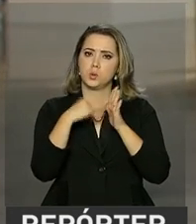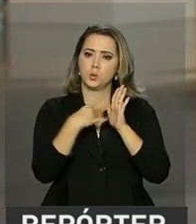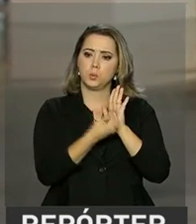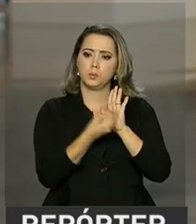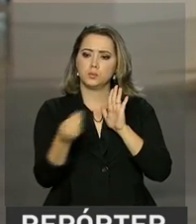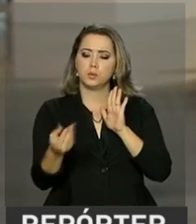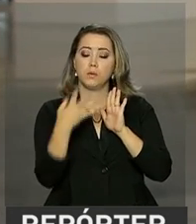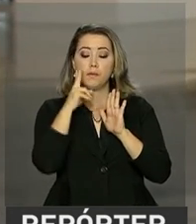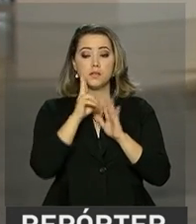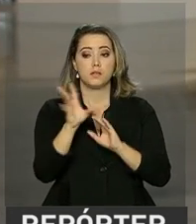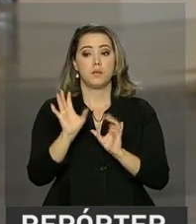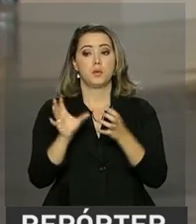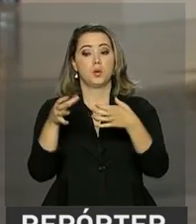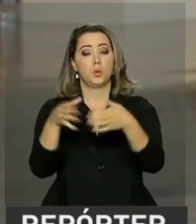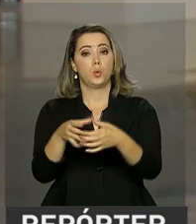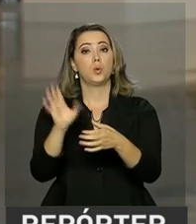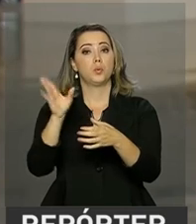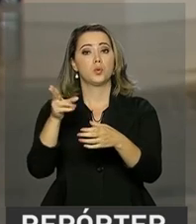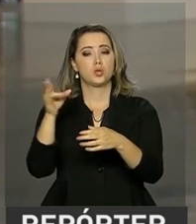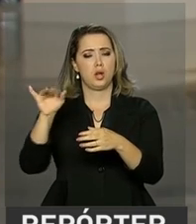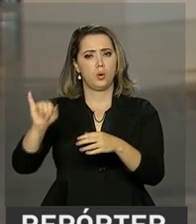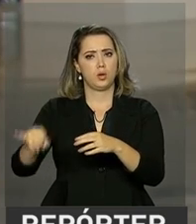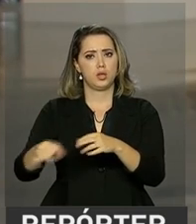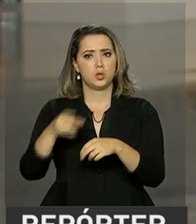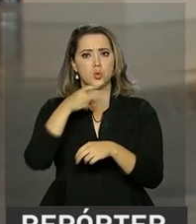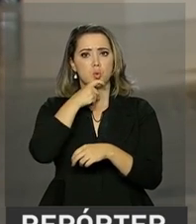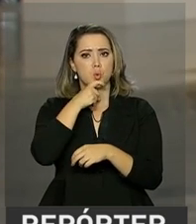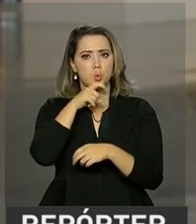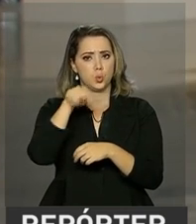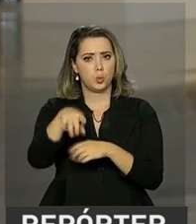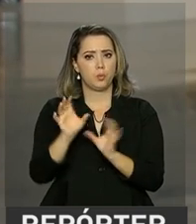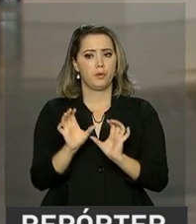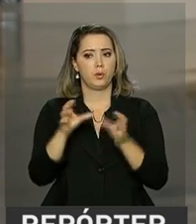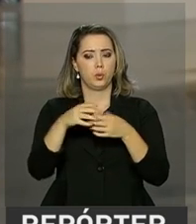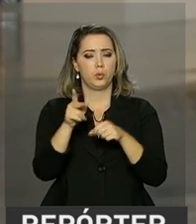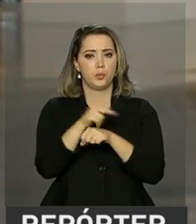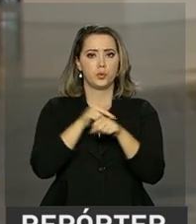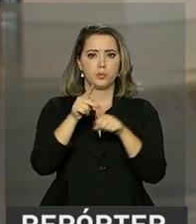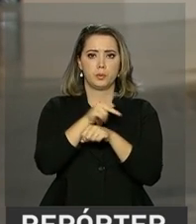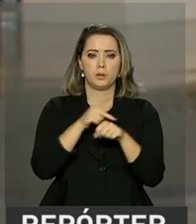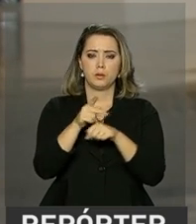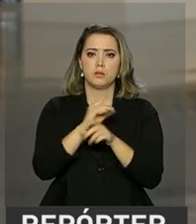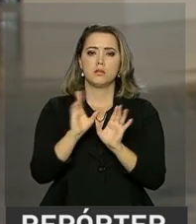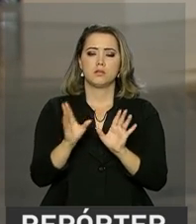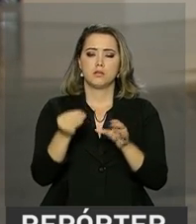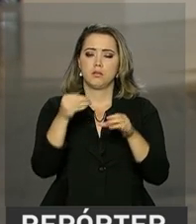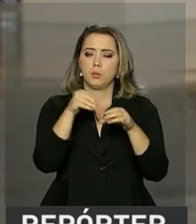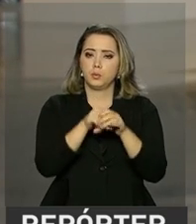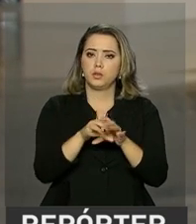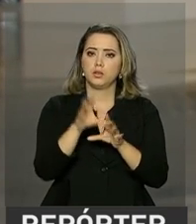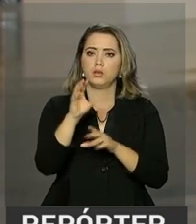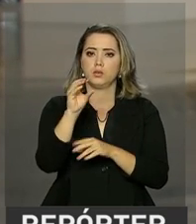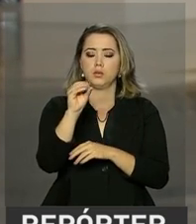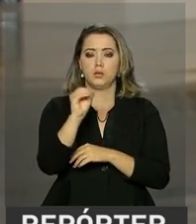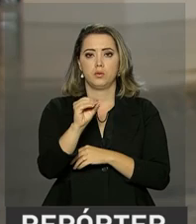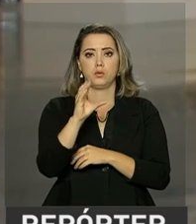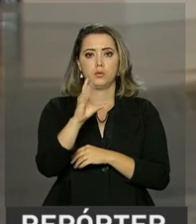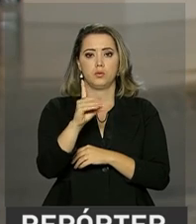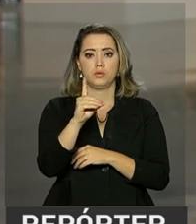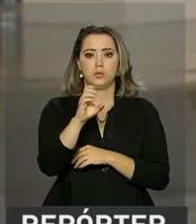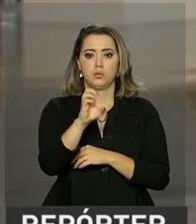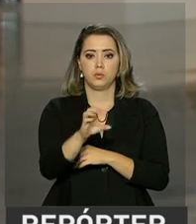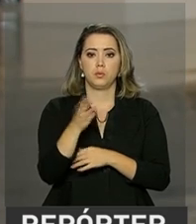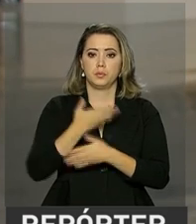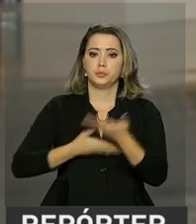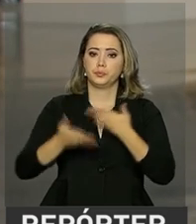ser analisada já agora em Julho pelos embaixadores dos países que fazem parte da organização para o a